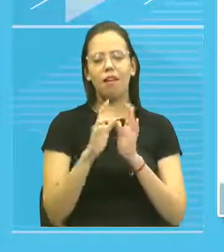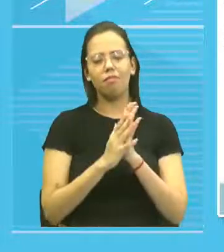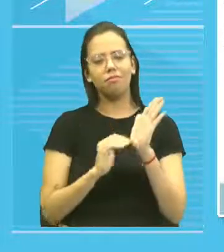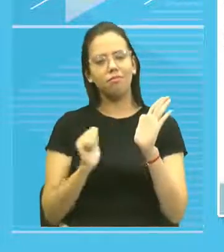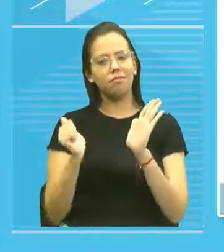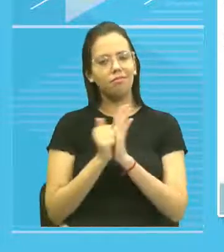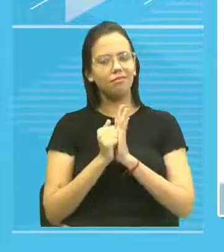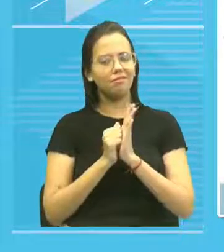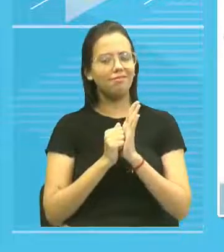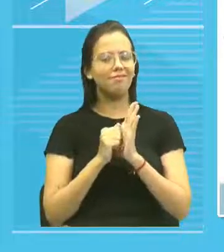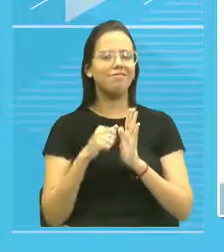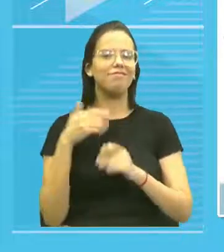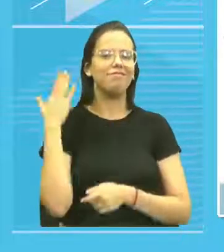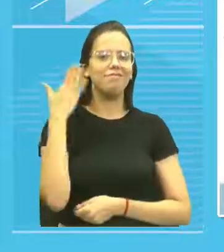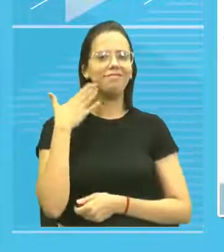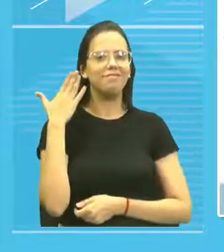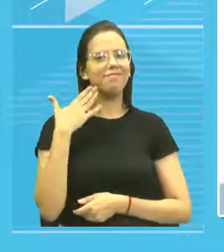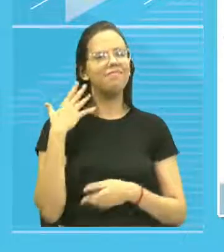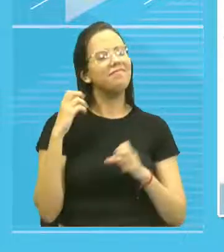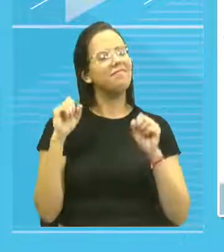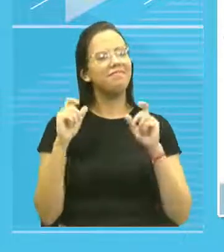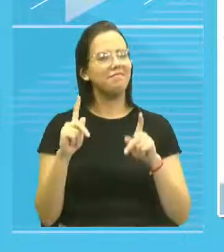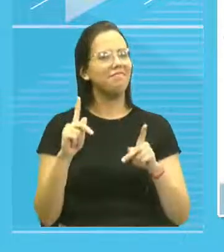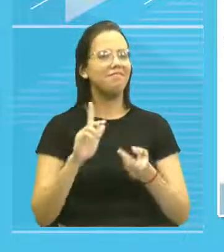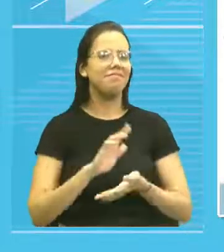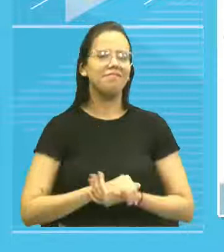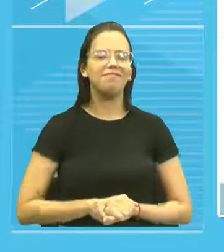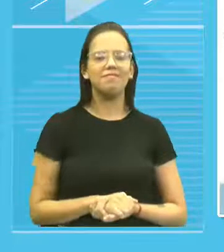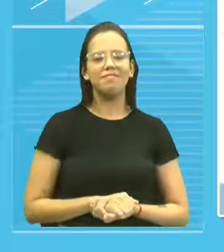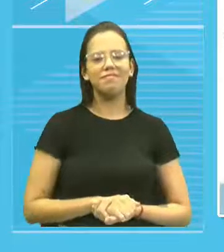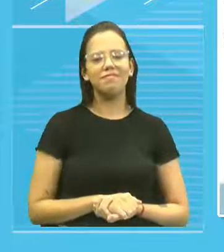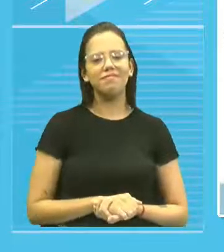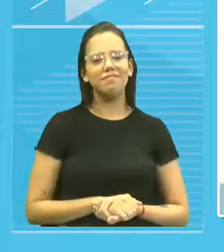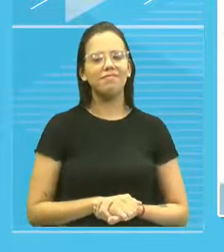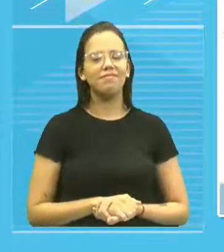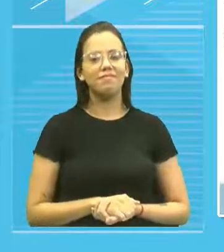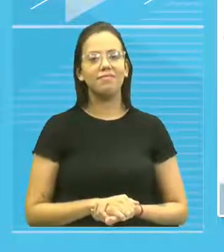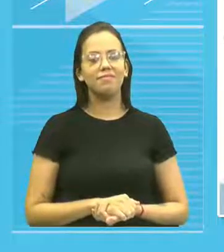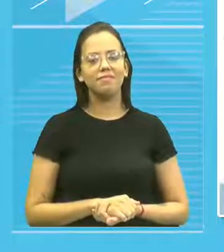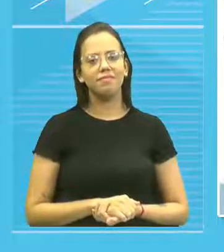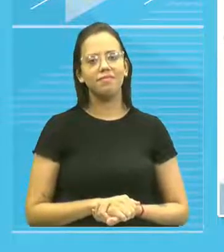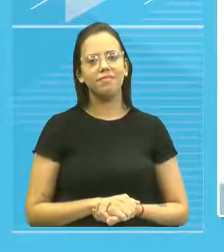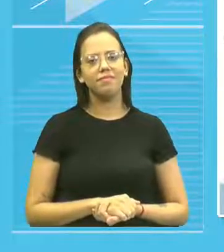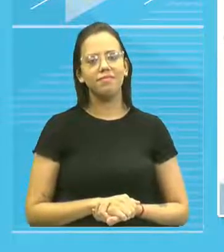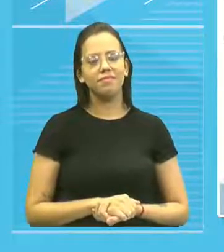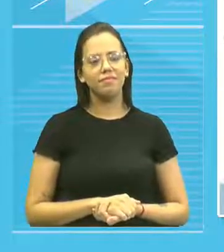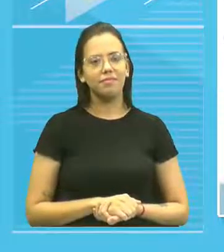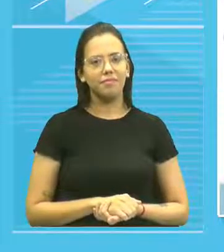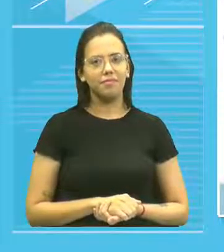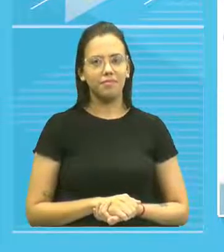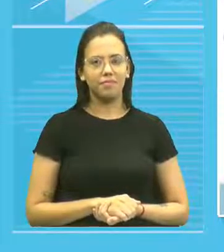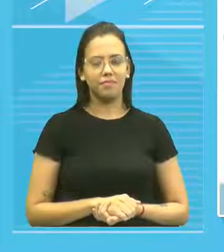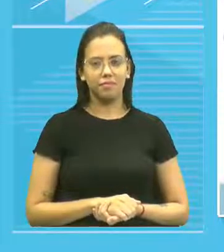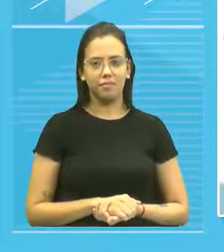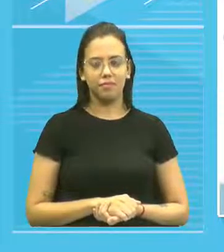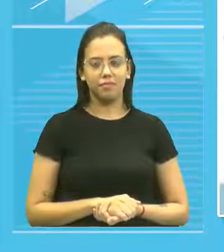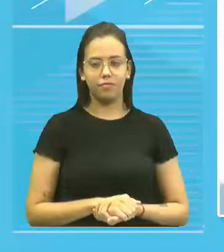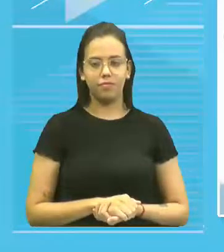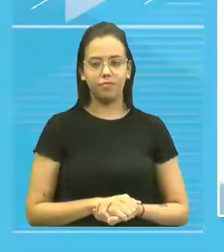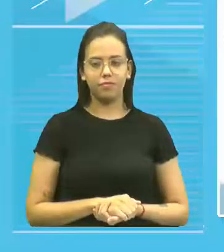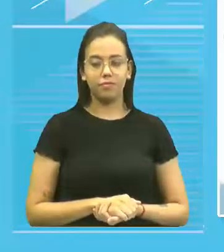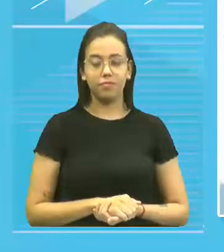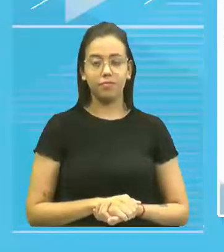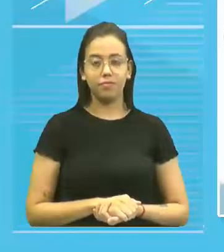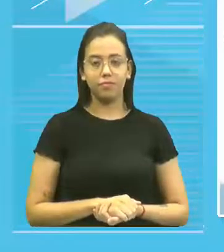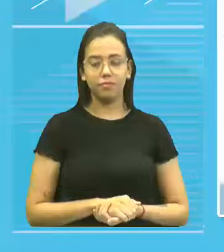Vingança sozinha no discurso é na hora mas rapaz tem que dar um Oi